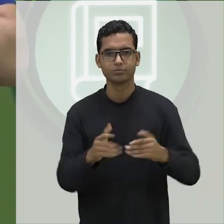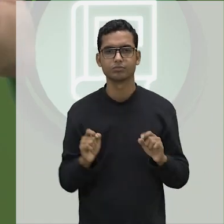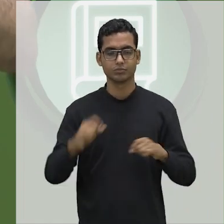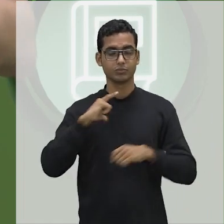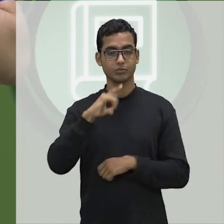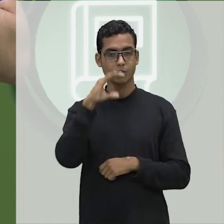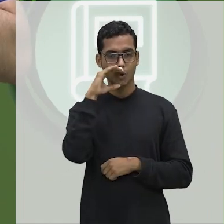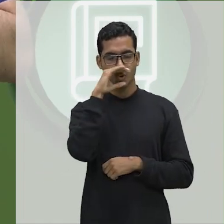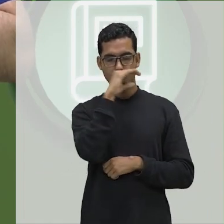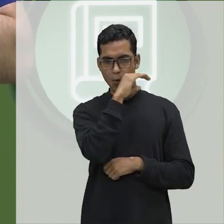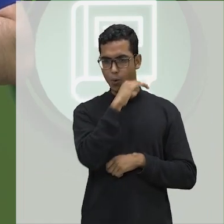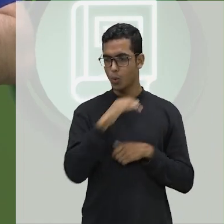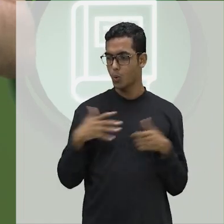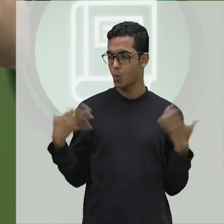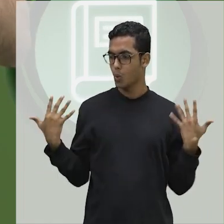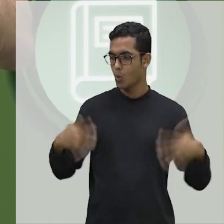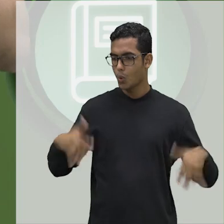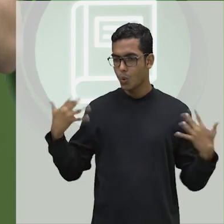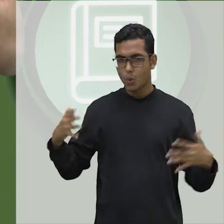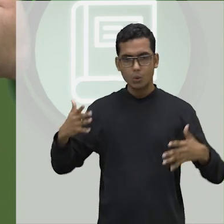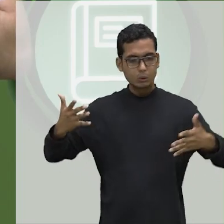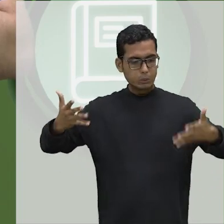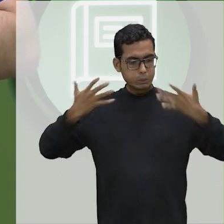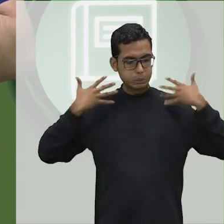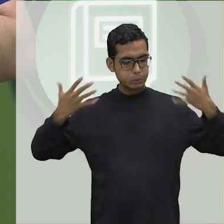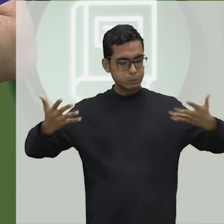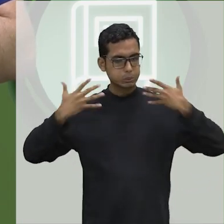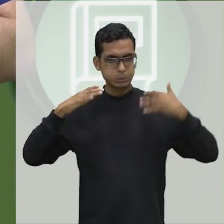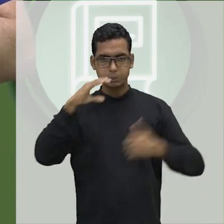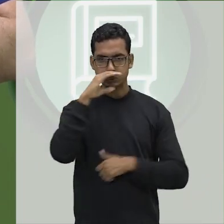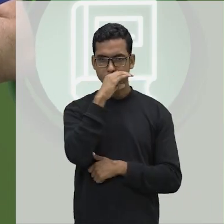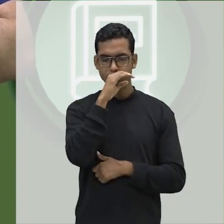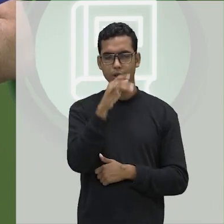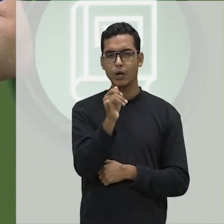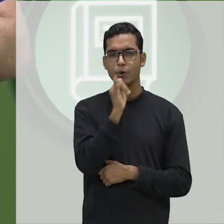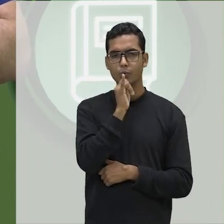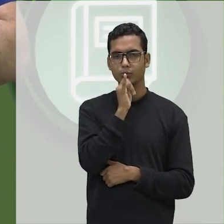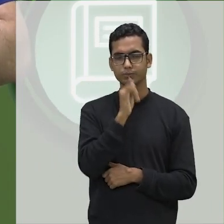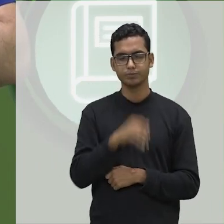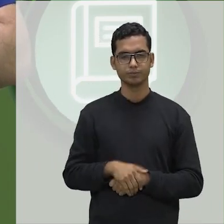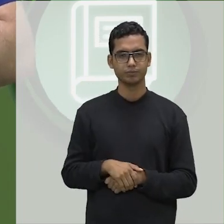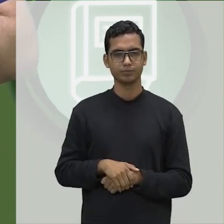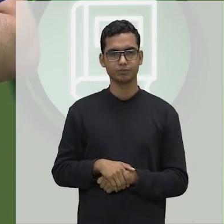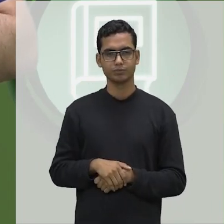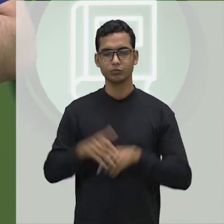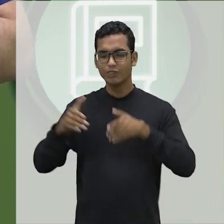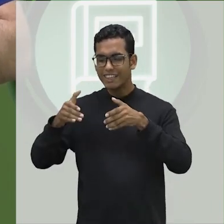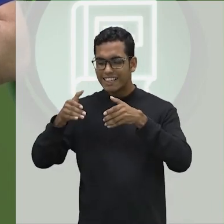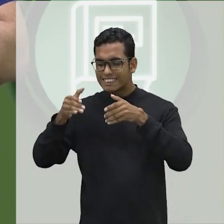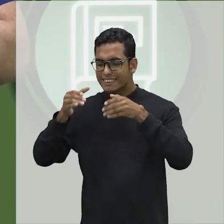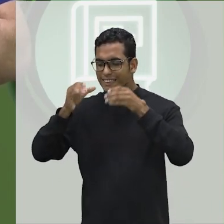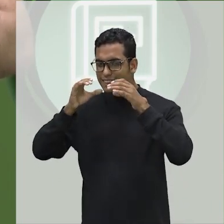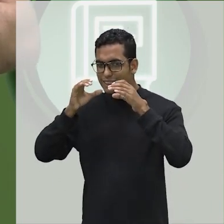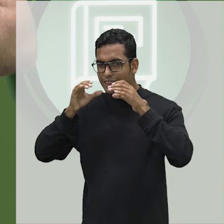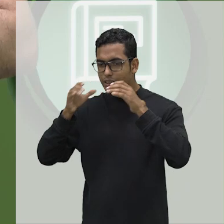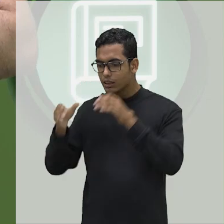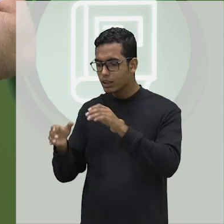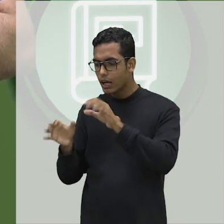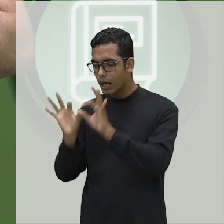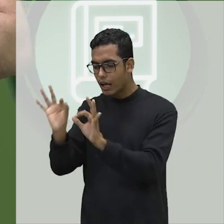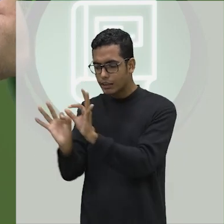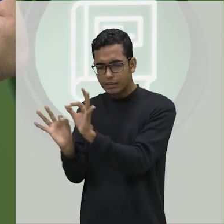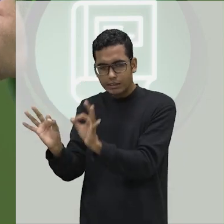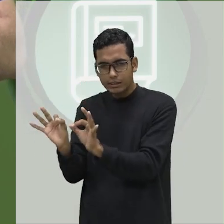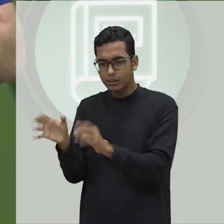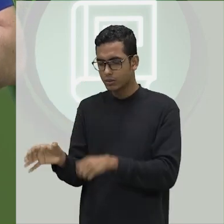calor. Os processos que envolvem calor, vamos supor, você pega ali o milho, você coloca na panela e